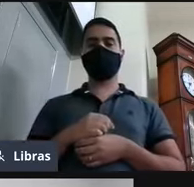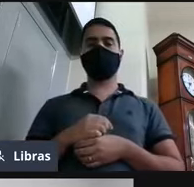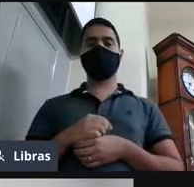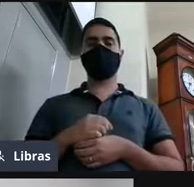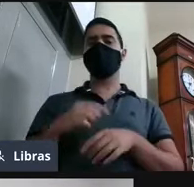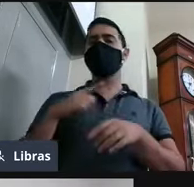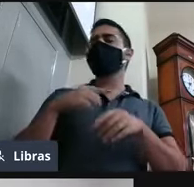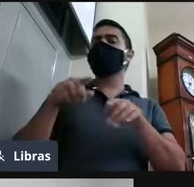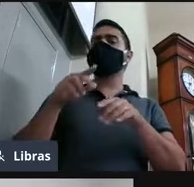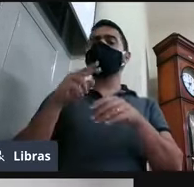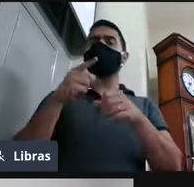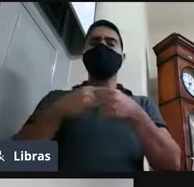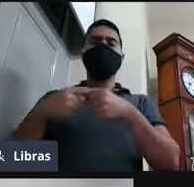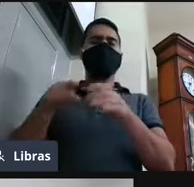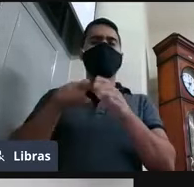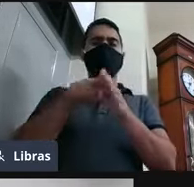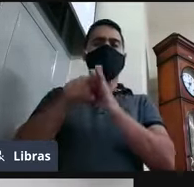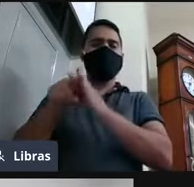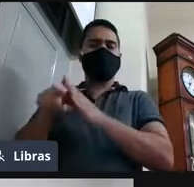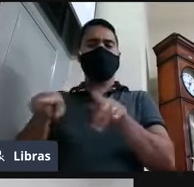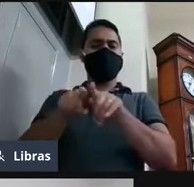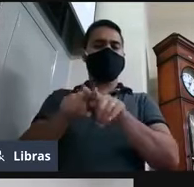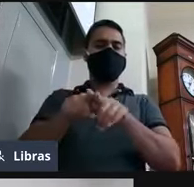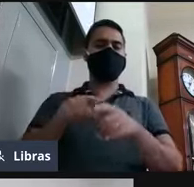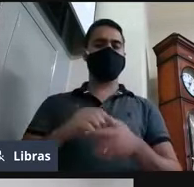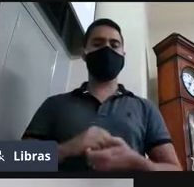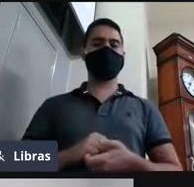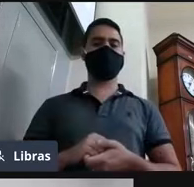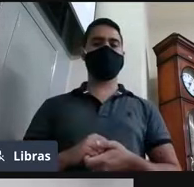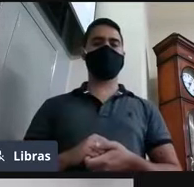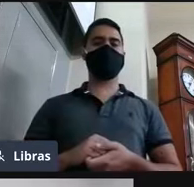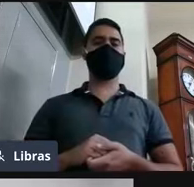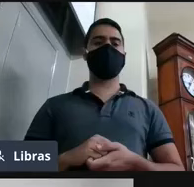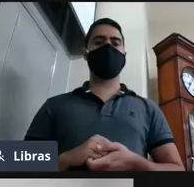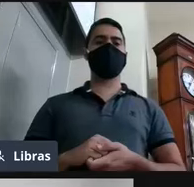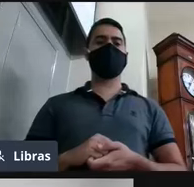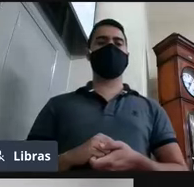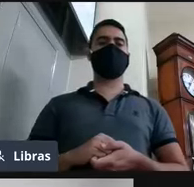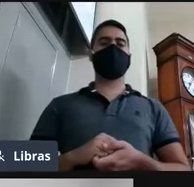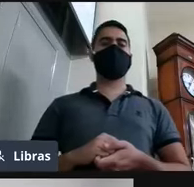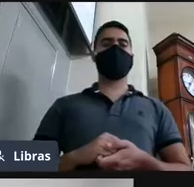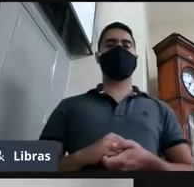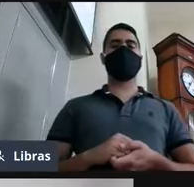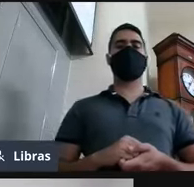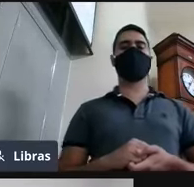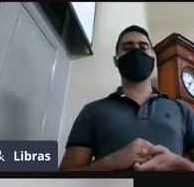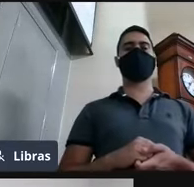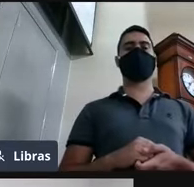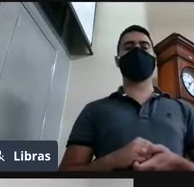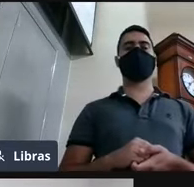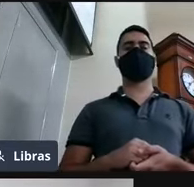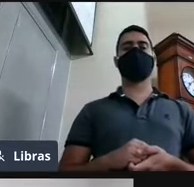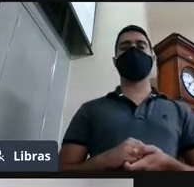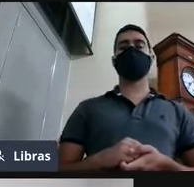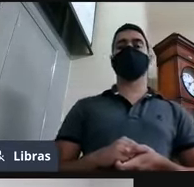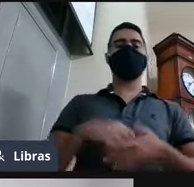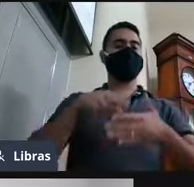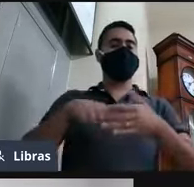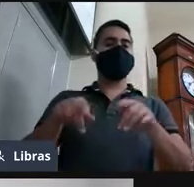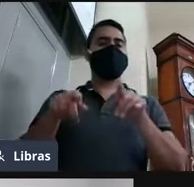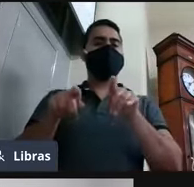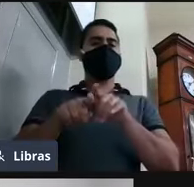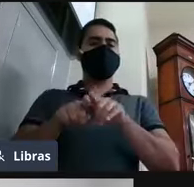será fiscalizado mediante controle externo legislativo. Motivação dos atos administrativos e das decisões. Análise e julgamento de contas